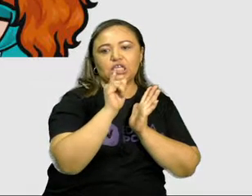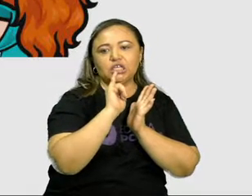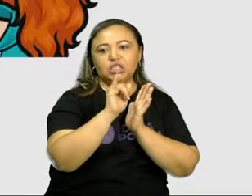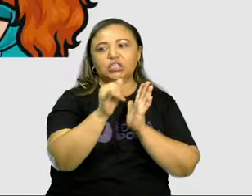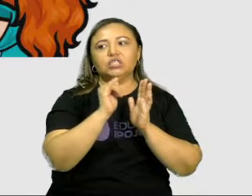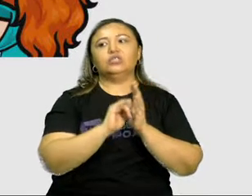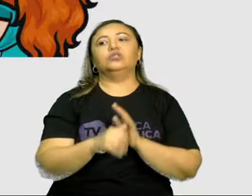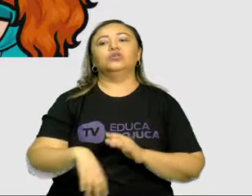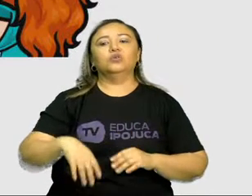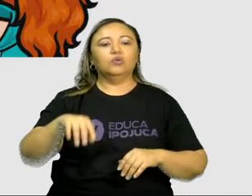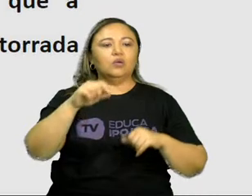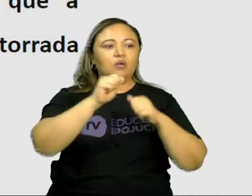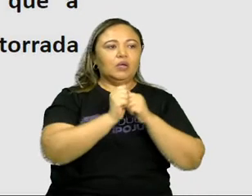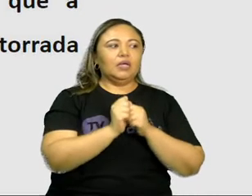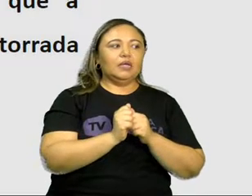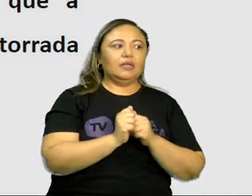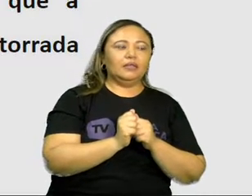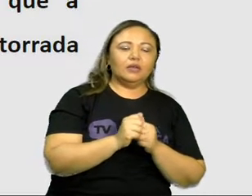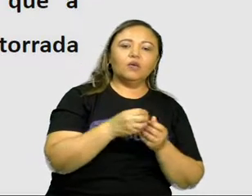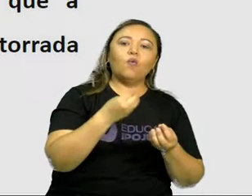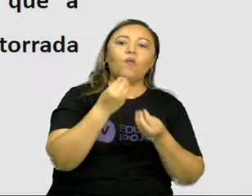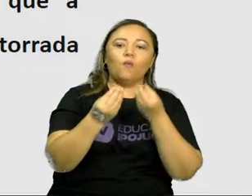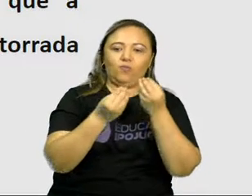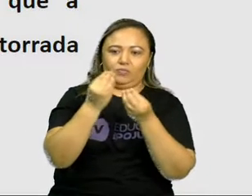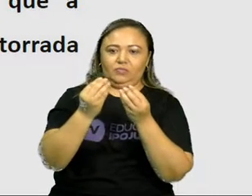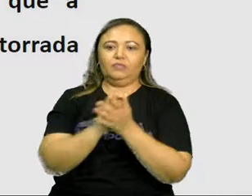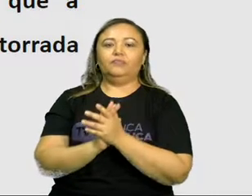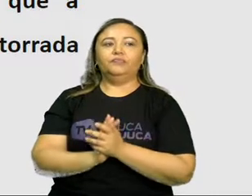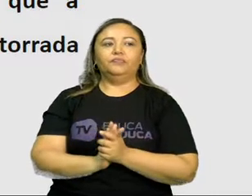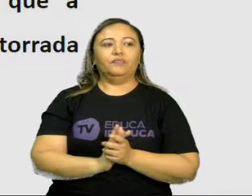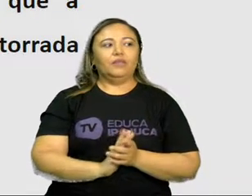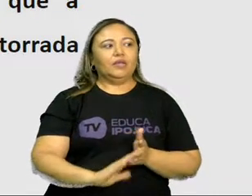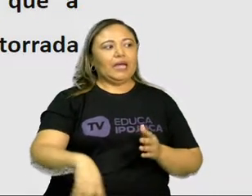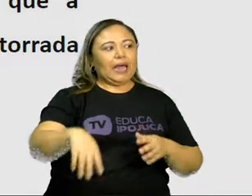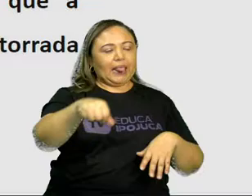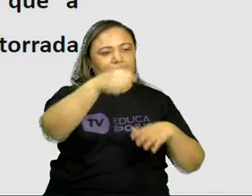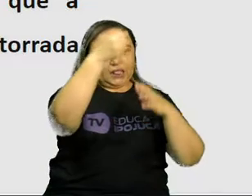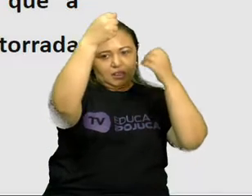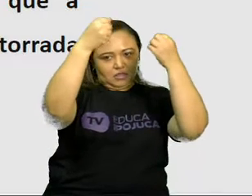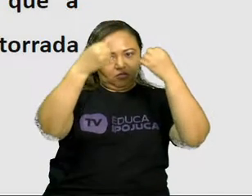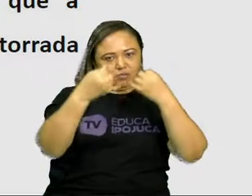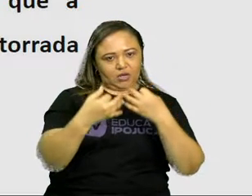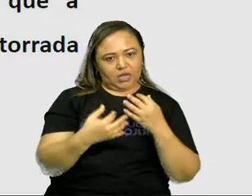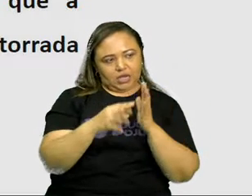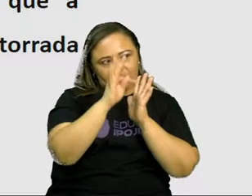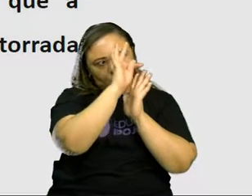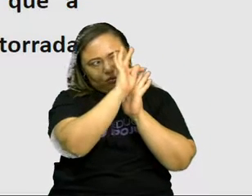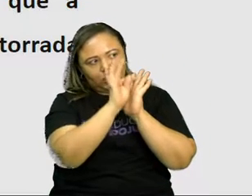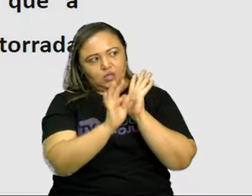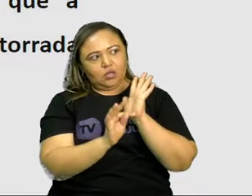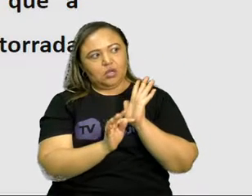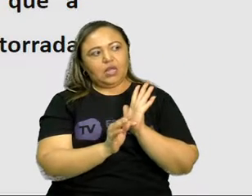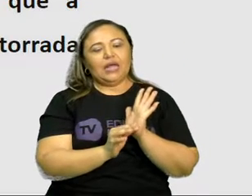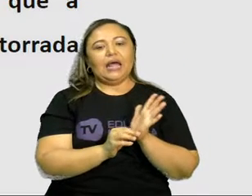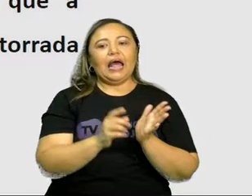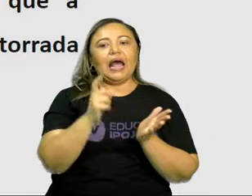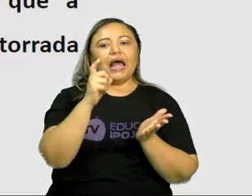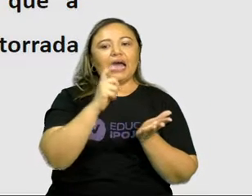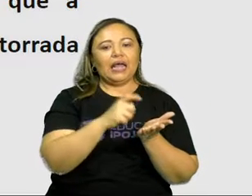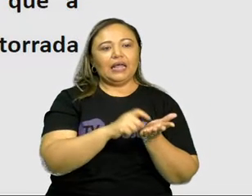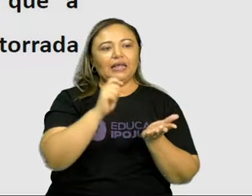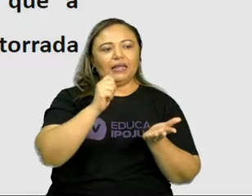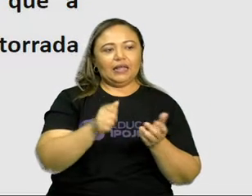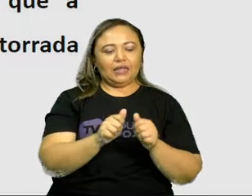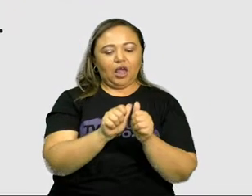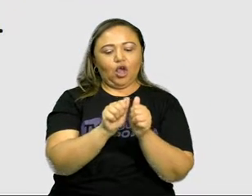essa informação é comprovada? Então eu coloquei para vocês esse texto, Por que a torrada cai de